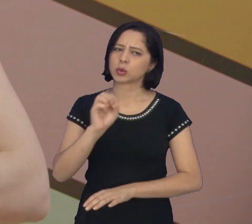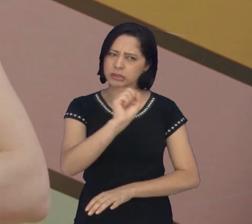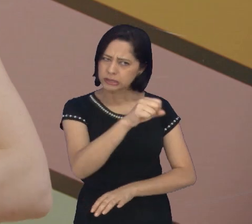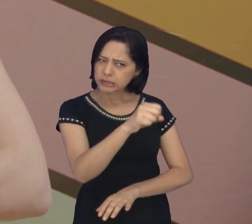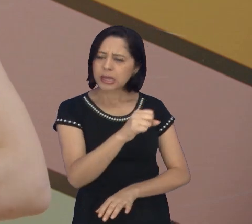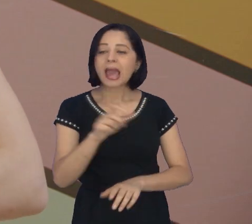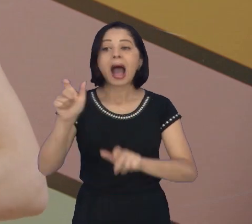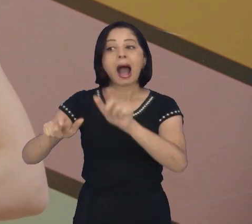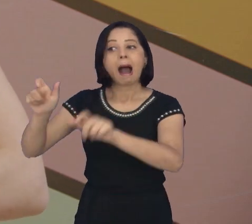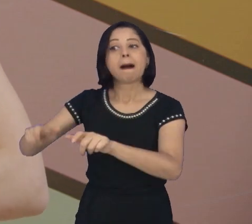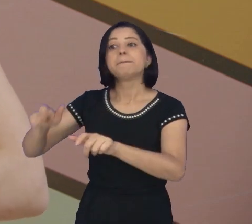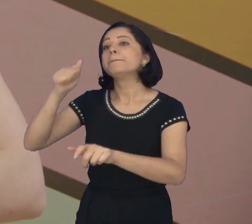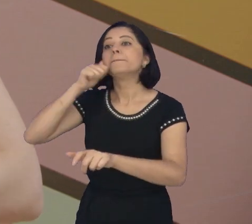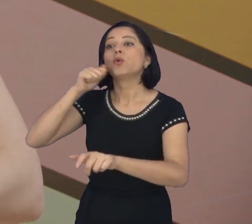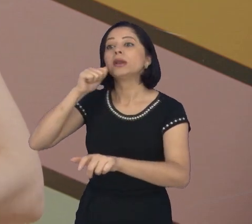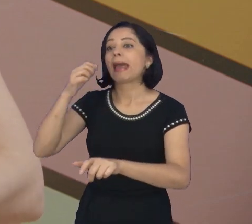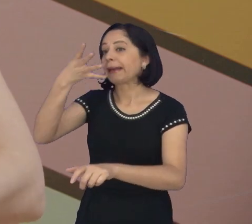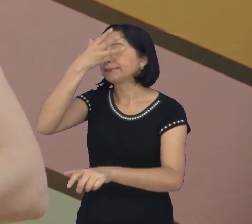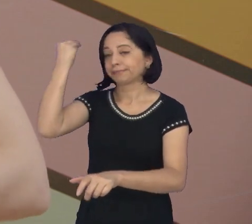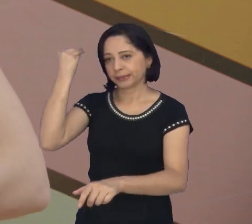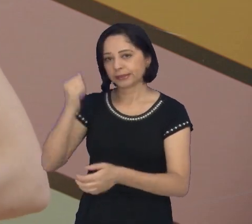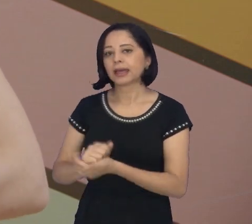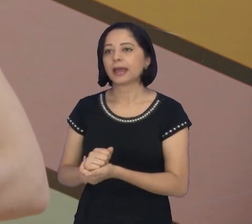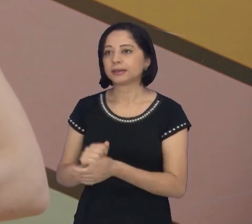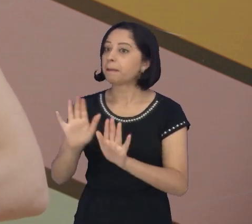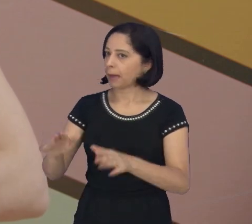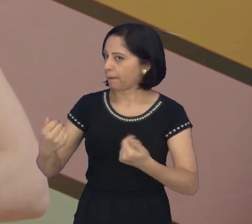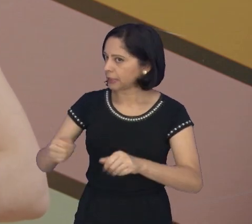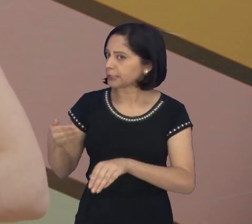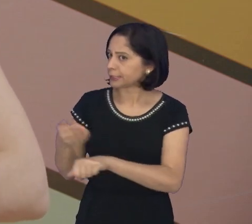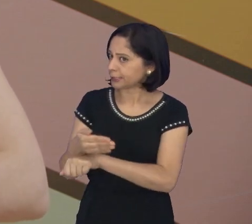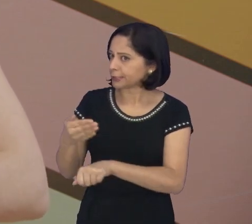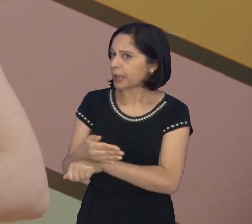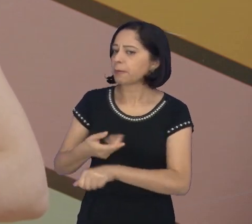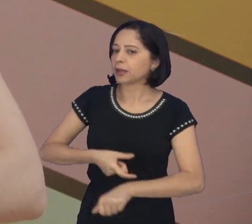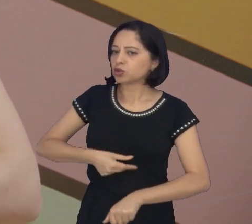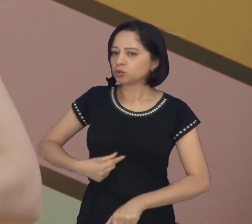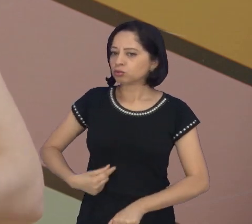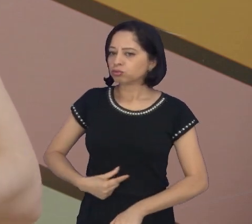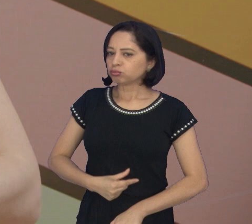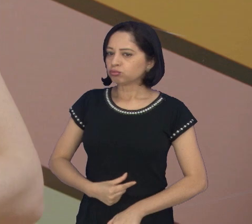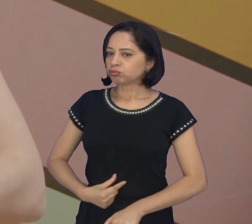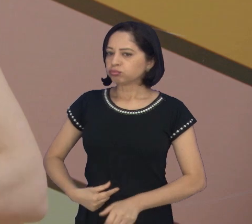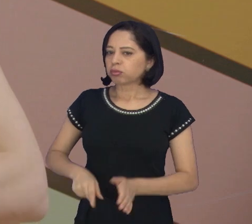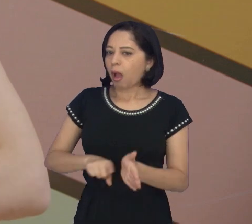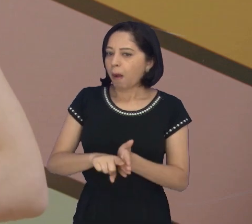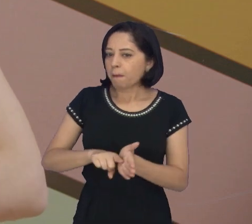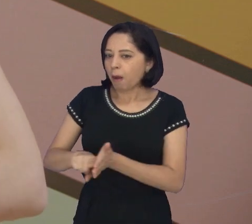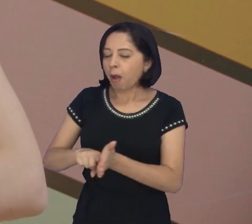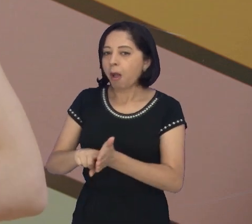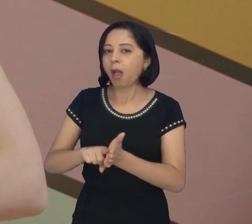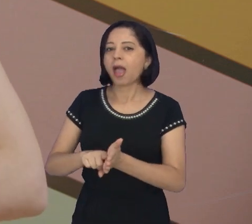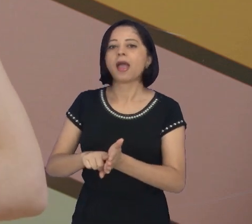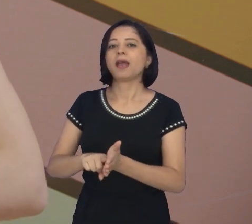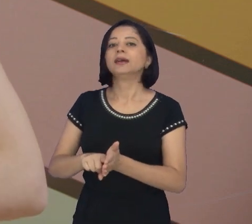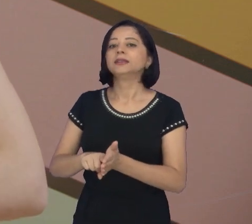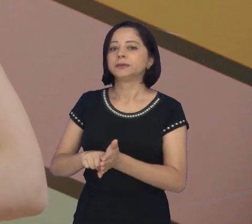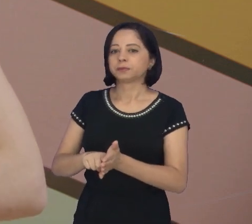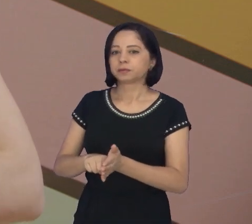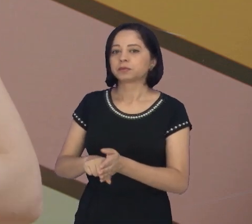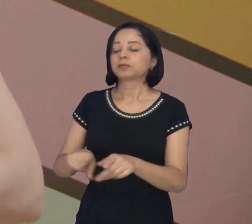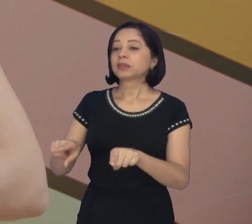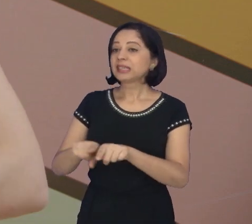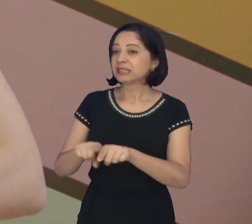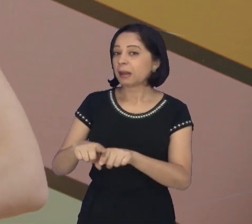mas também é um dos principais cânceres e uma das principais causas de mortalidade na mulher. No SUS nós temos o exame de sangue oculto